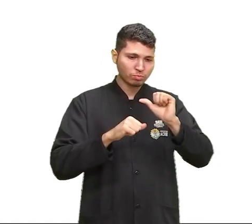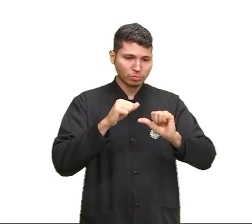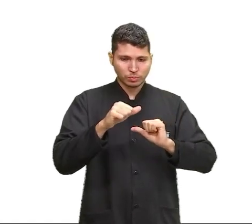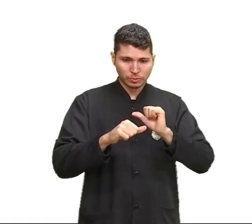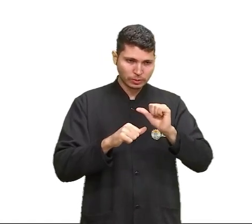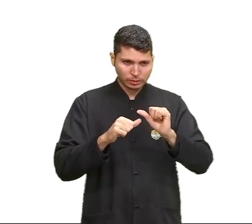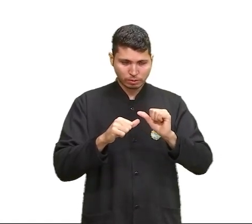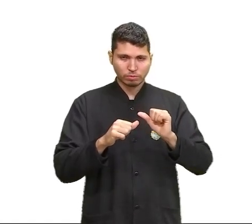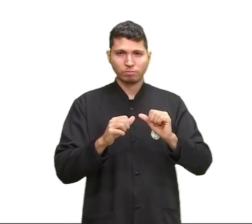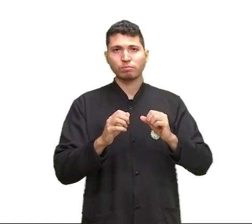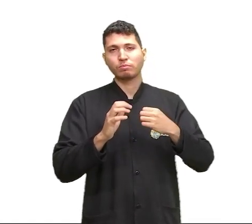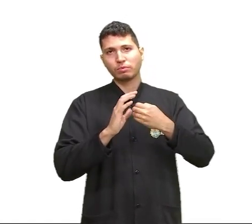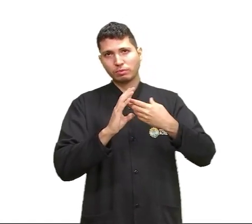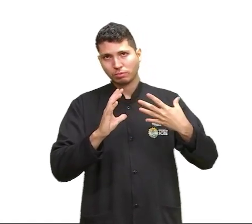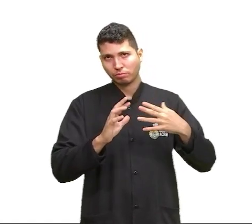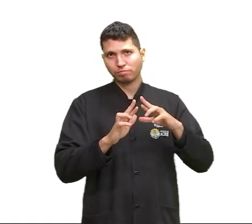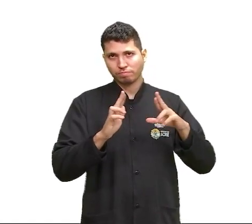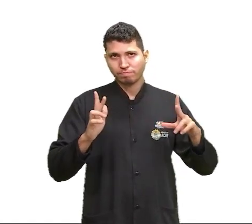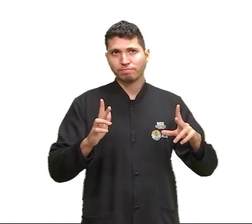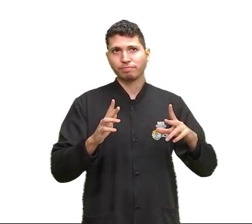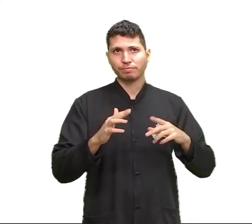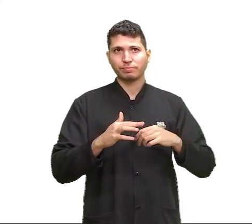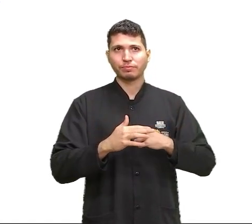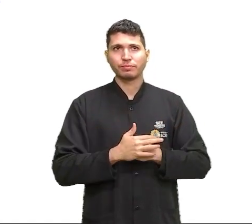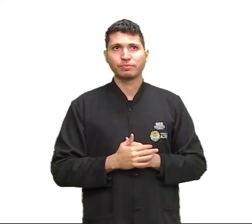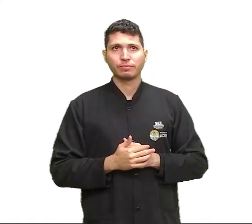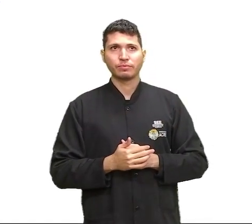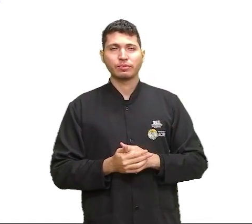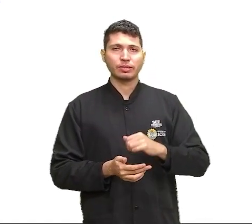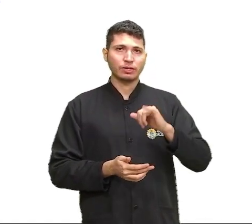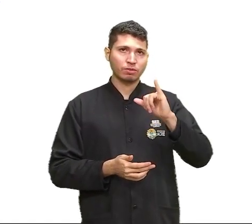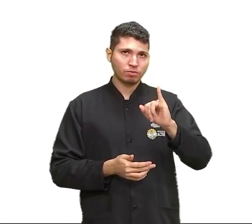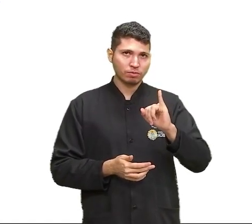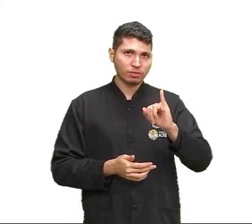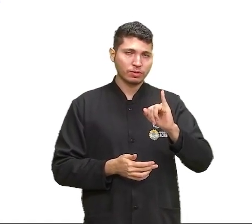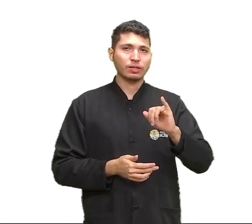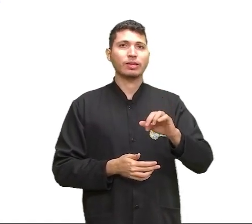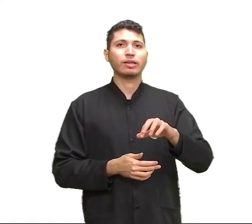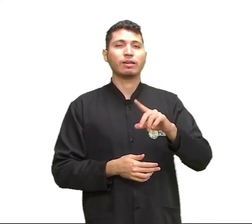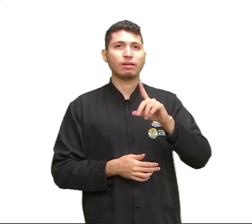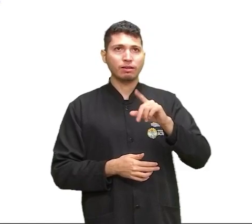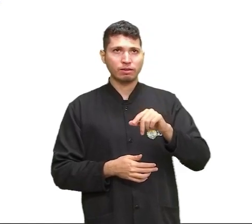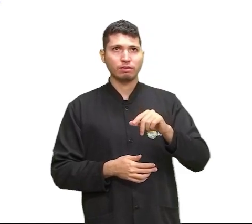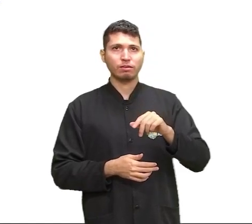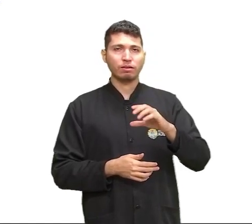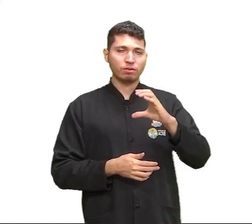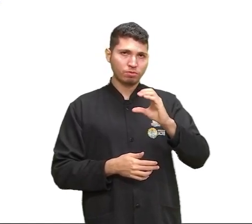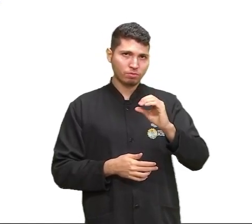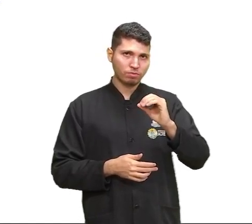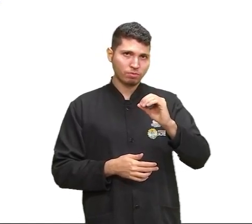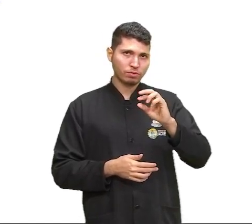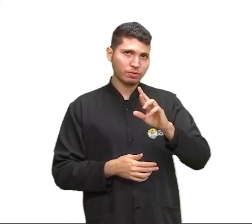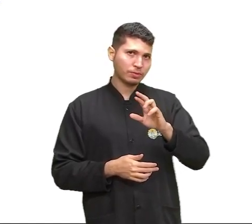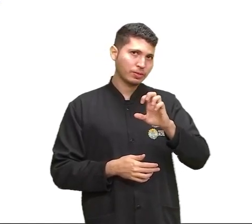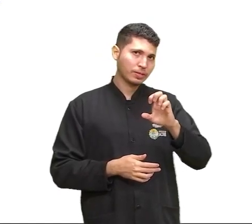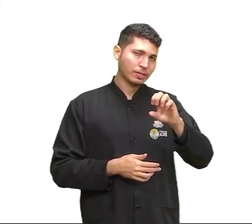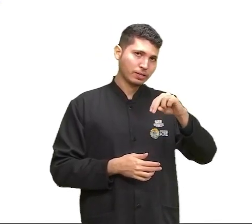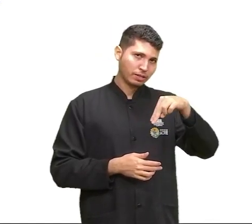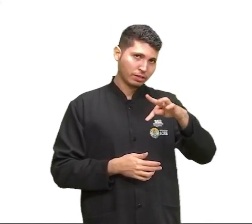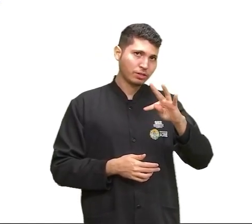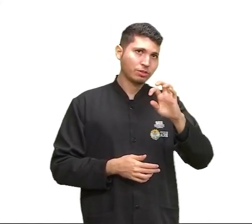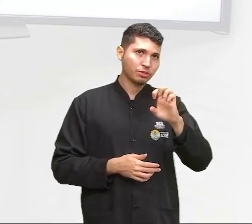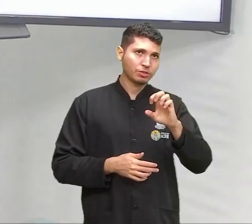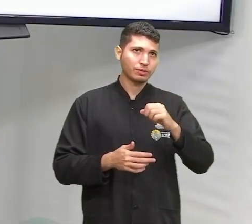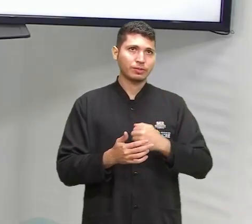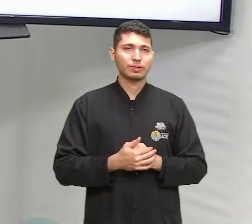corrente só, perfeito? A corrente vai ser constante. E a resistência? O REC, pessoal, como a gente costuma apelidar,